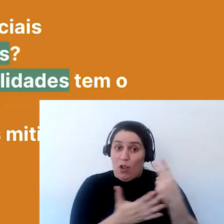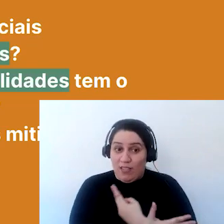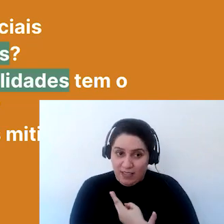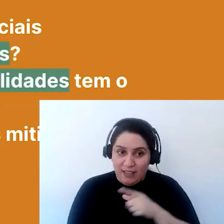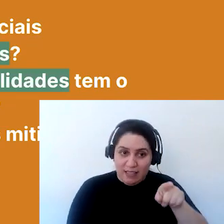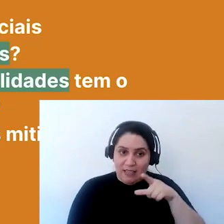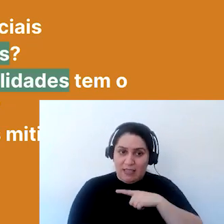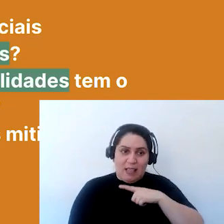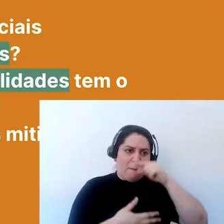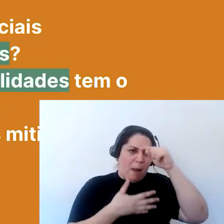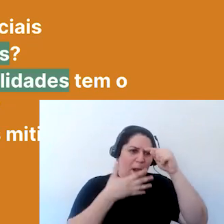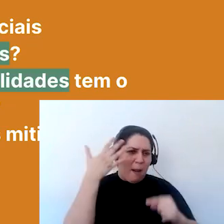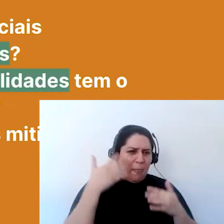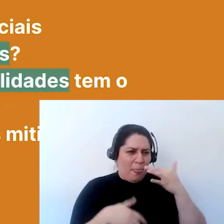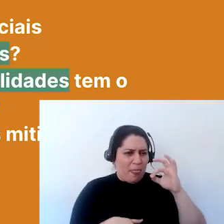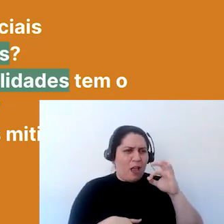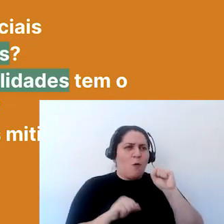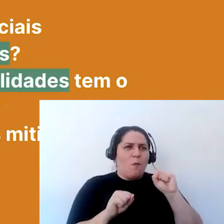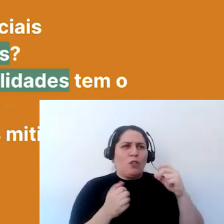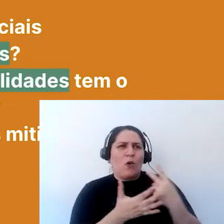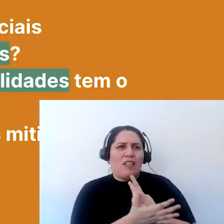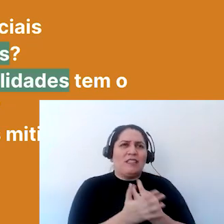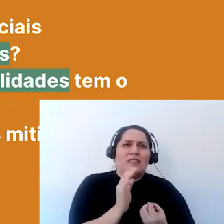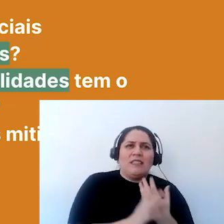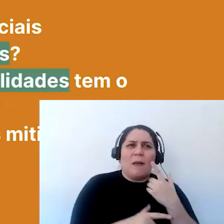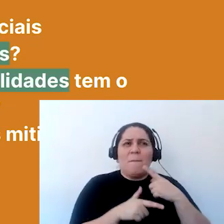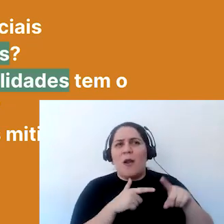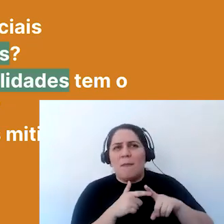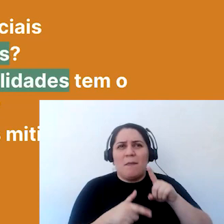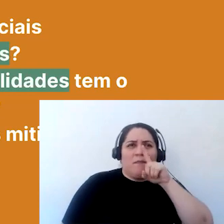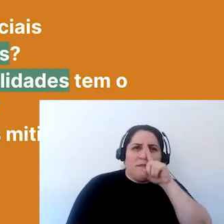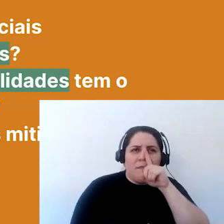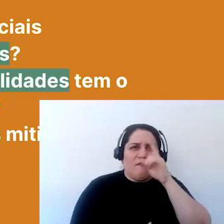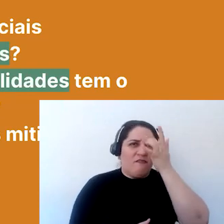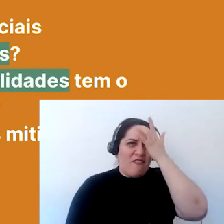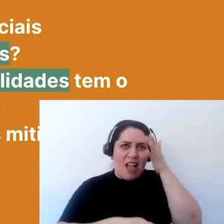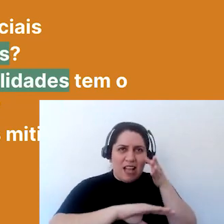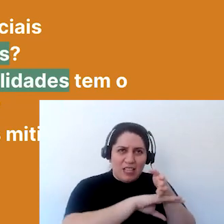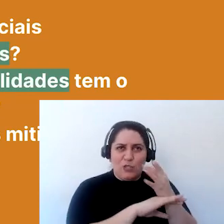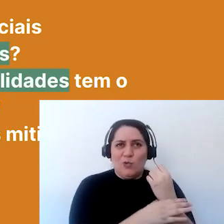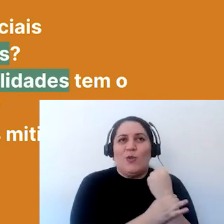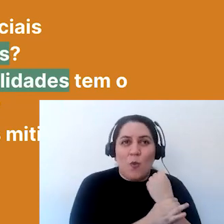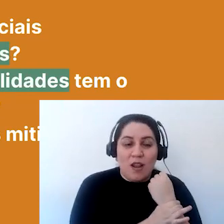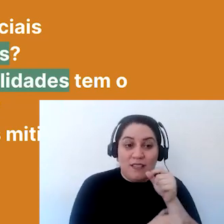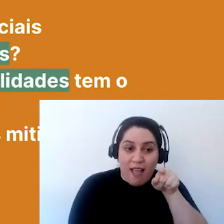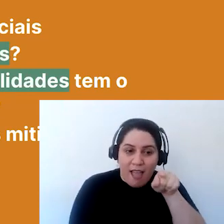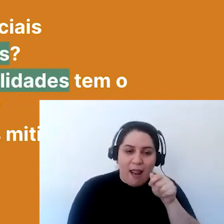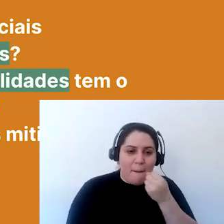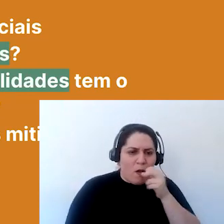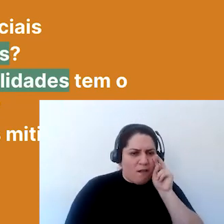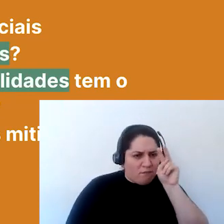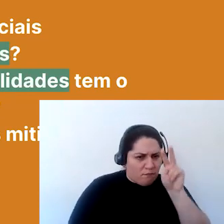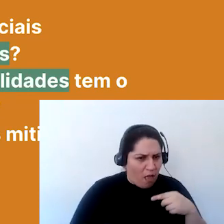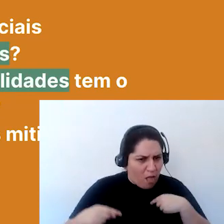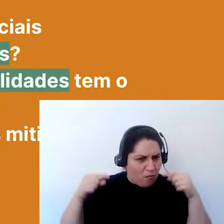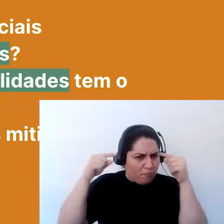lista consensual, assim, de vulnerabilidades críticas. E aí, é legal a gente olhar para ela e analisar